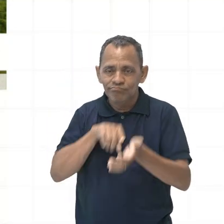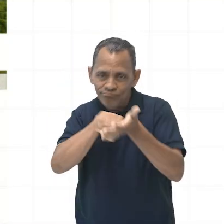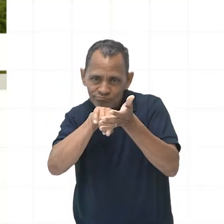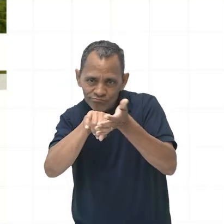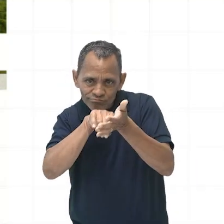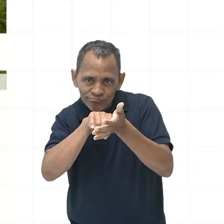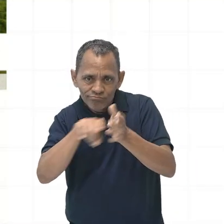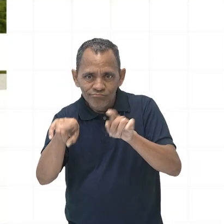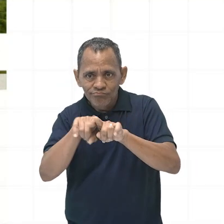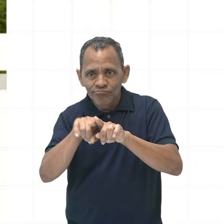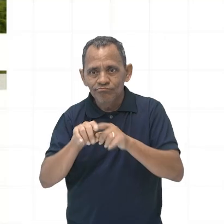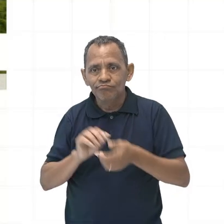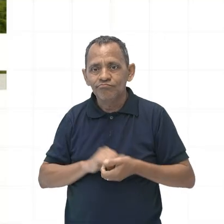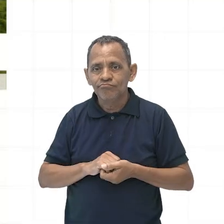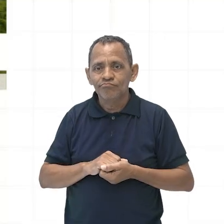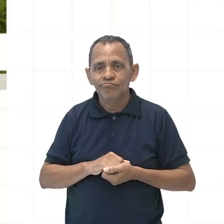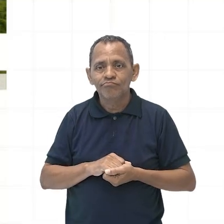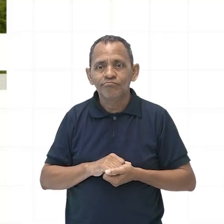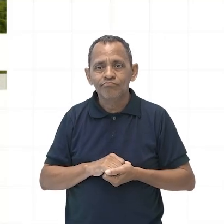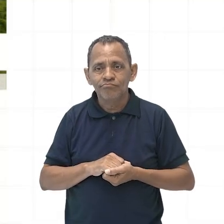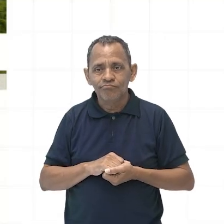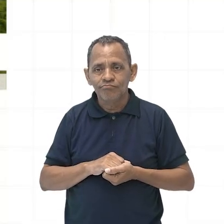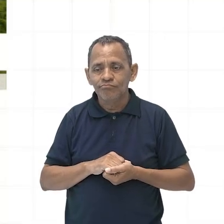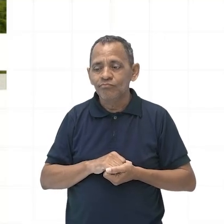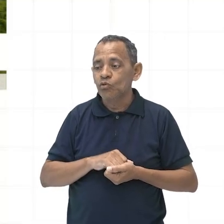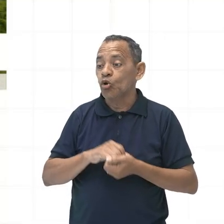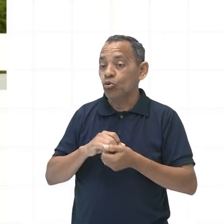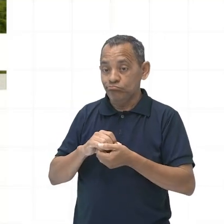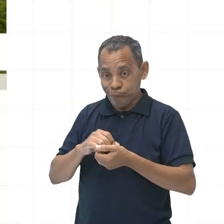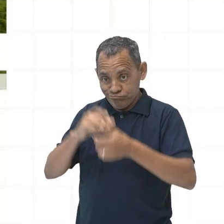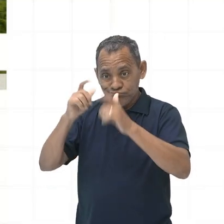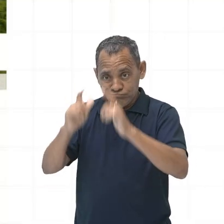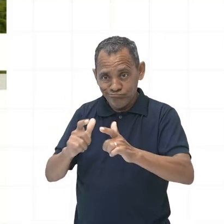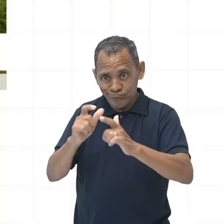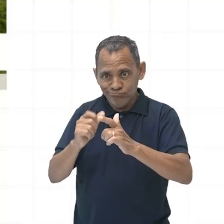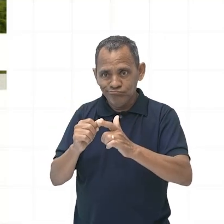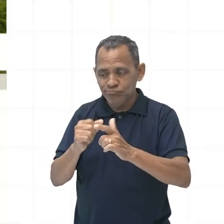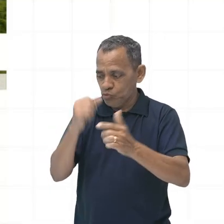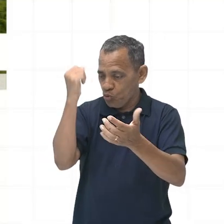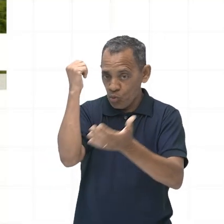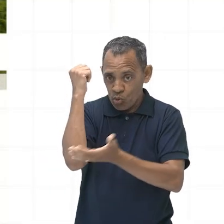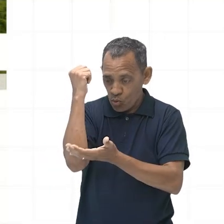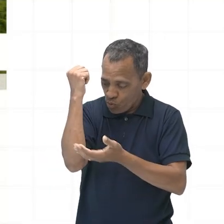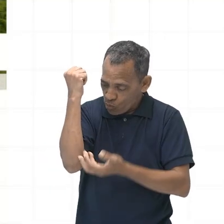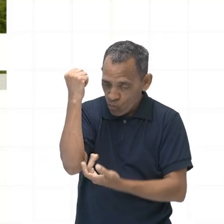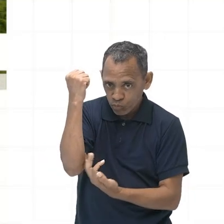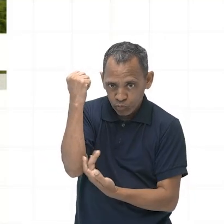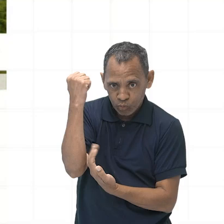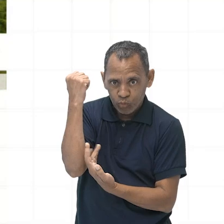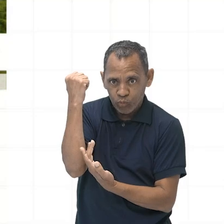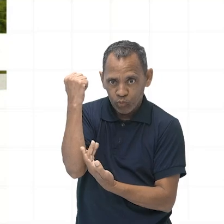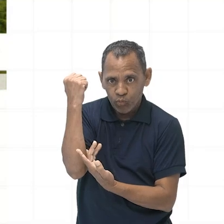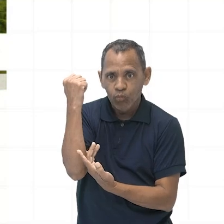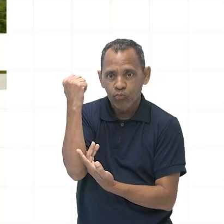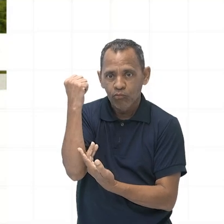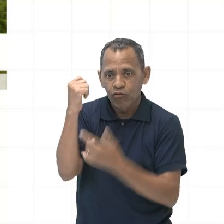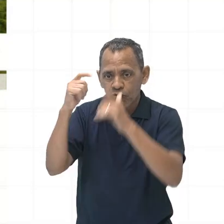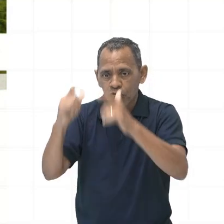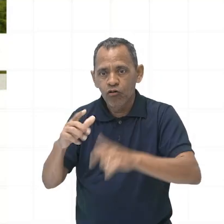né, e focos de incêndio. Então, observe que nesse gráfico eu tenho diversas informações